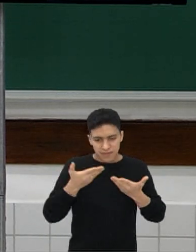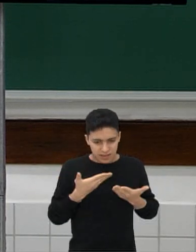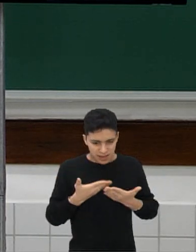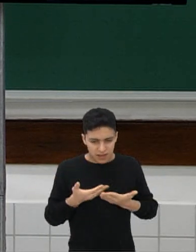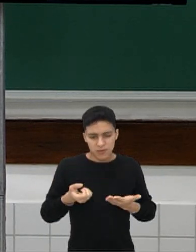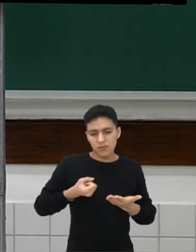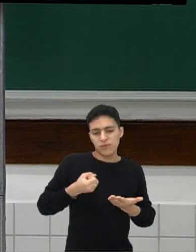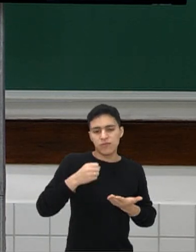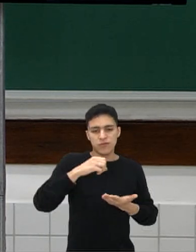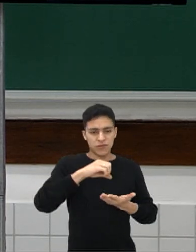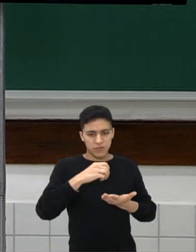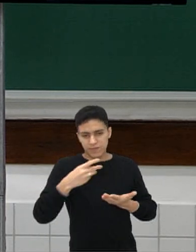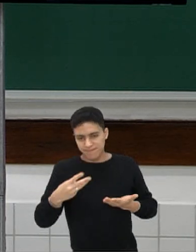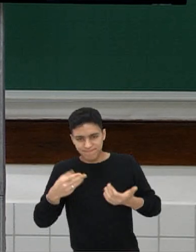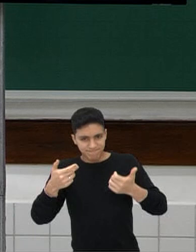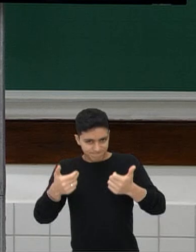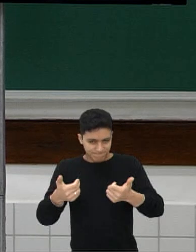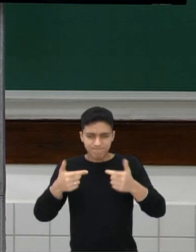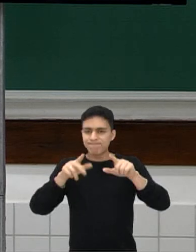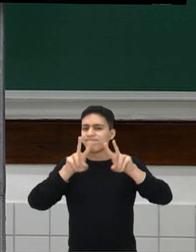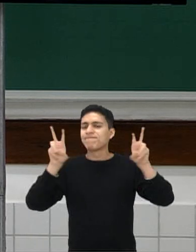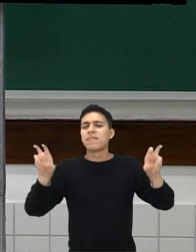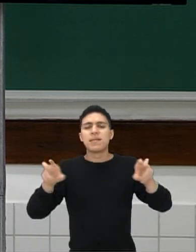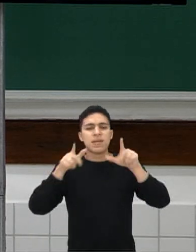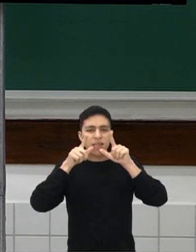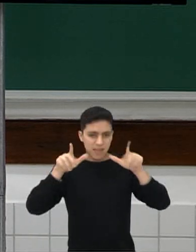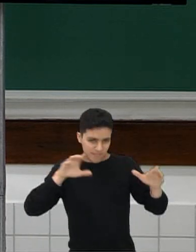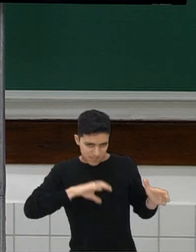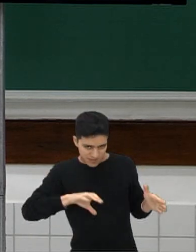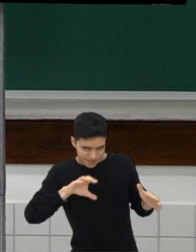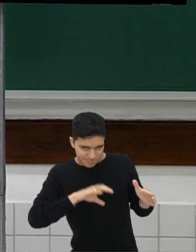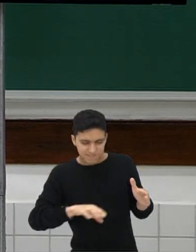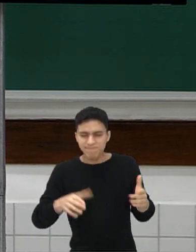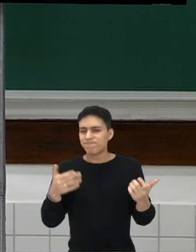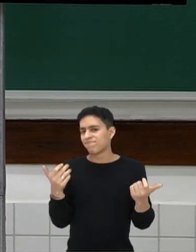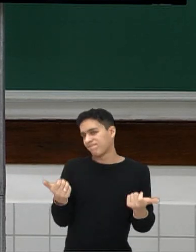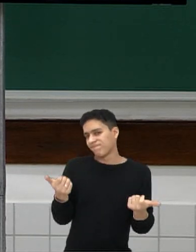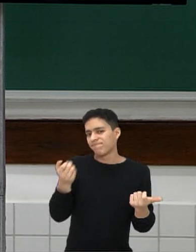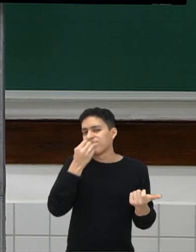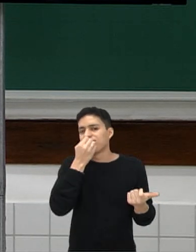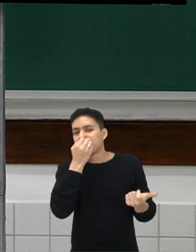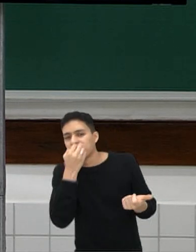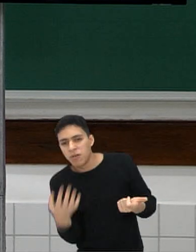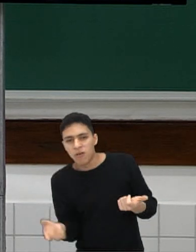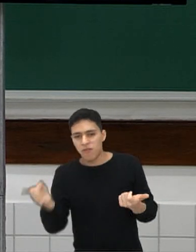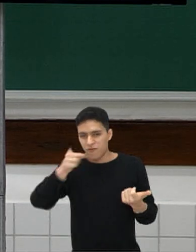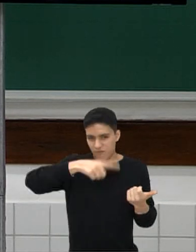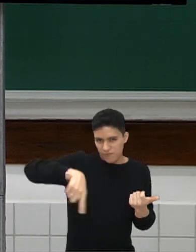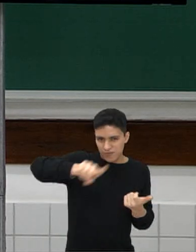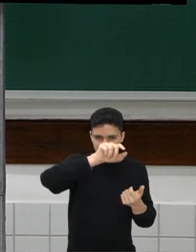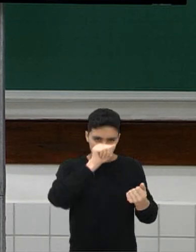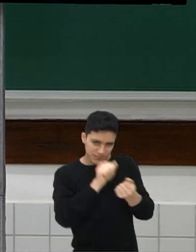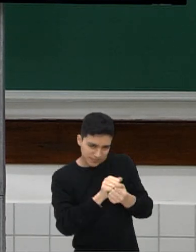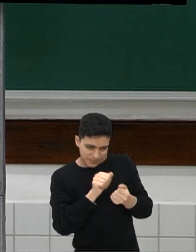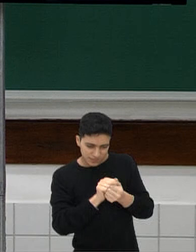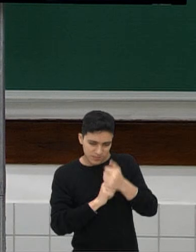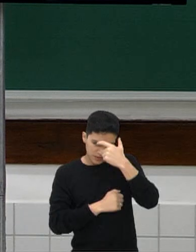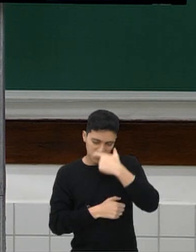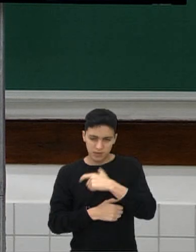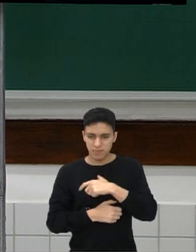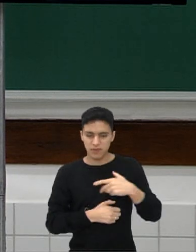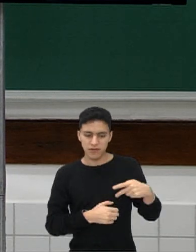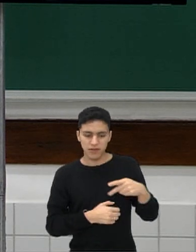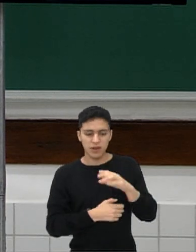número 93 de língua portuguesa. Que bom que você está aqui com a gente, tá bom? Eu sou a professora